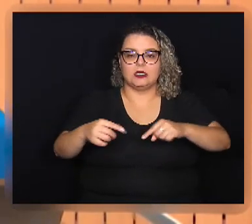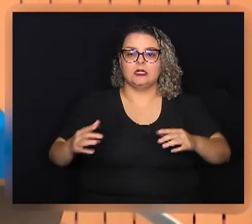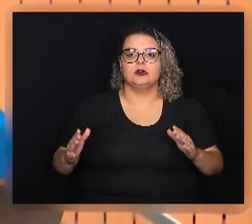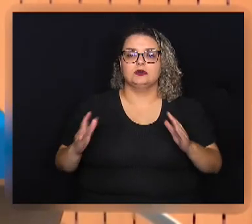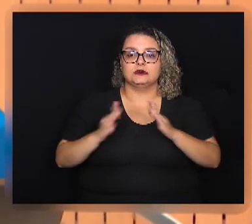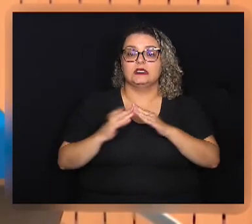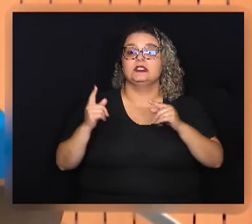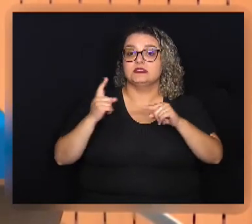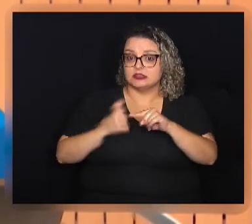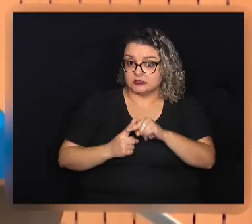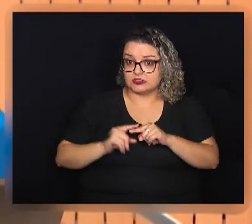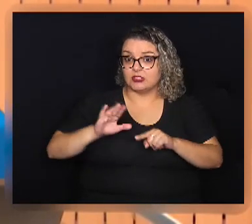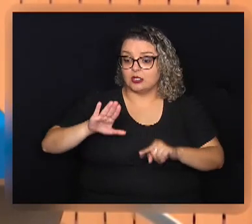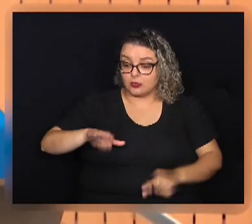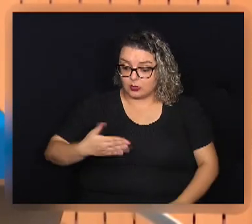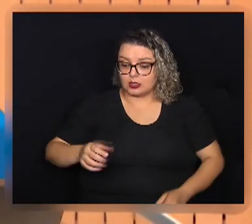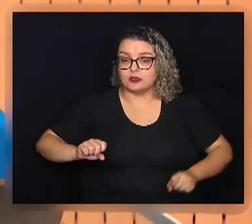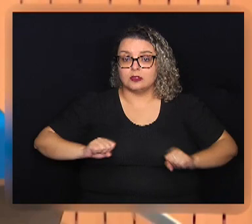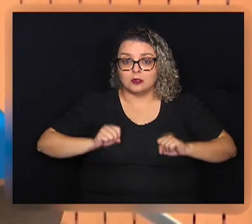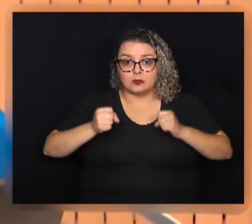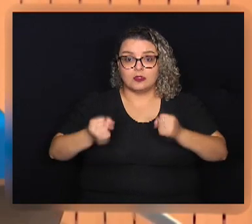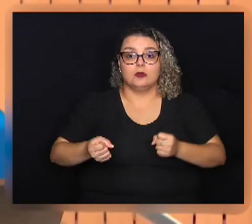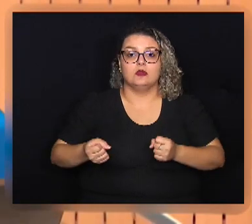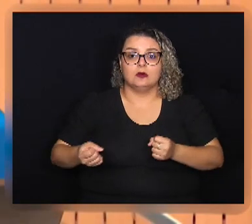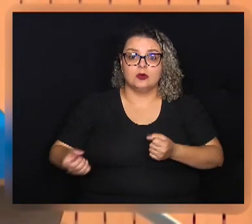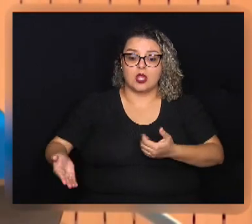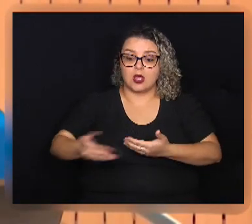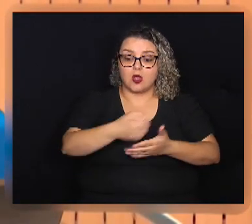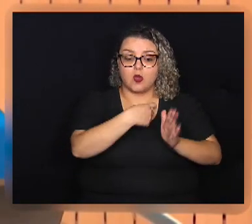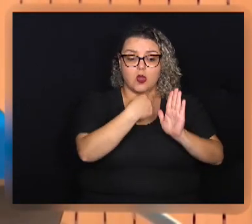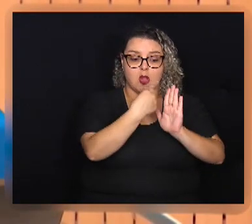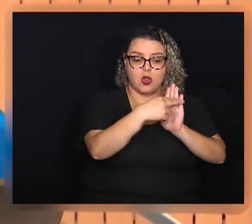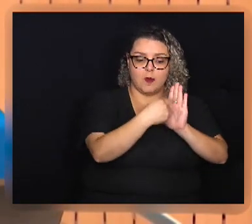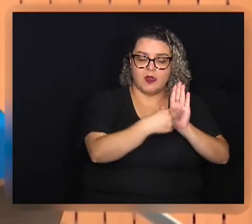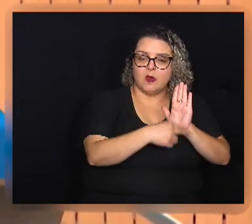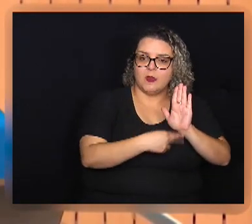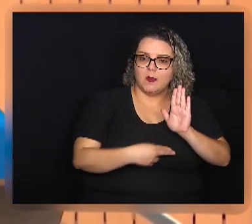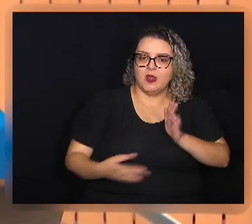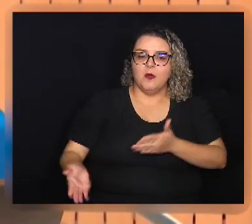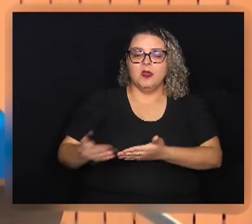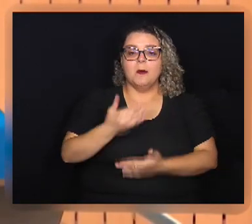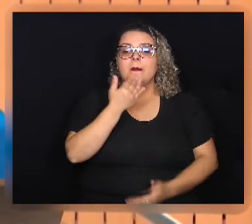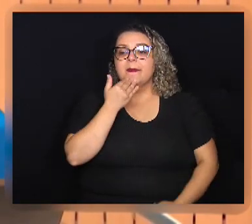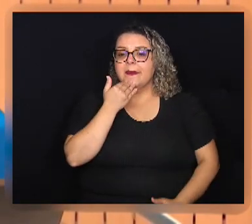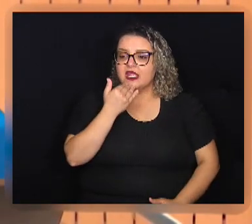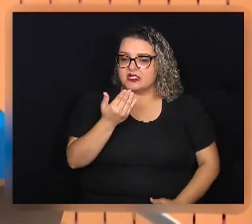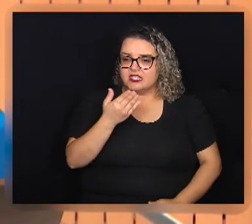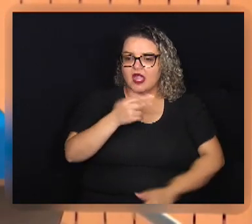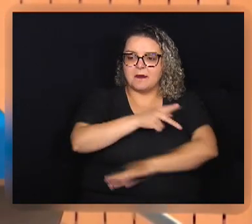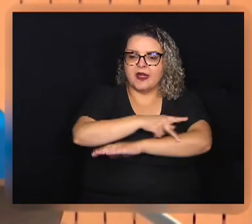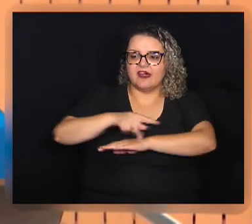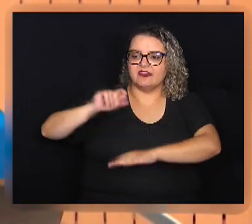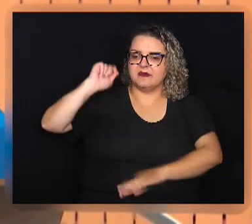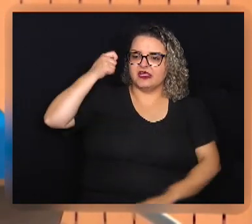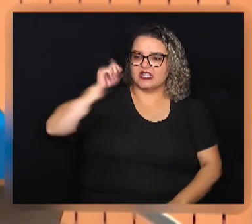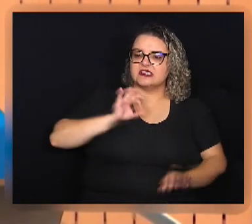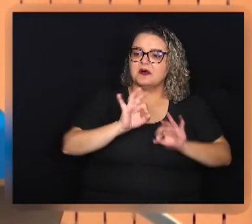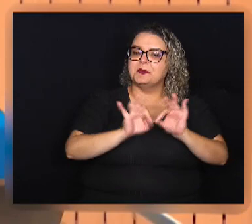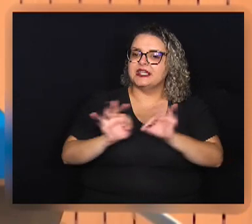quando foi feito um esforço de coleta de assinaturas para reivindicar o plano